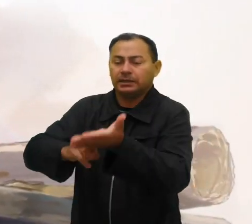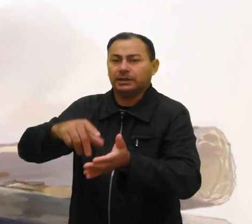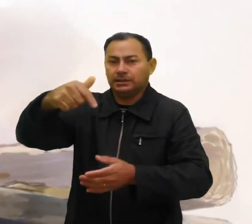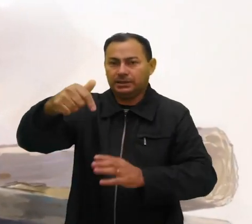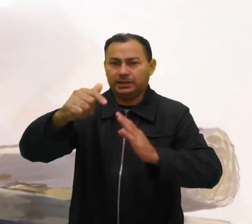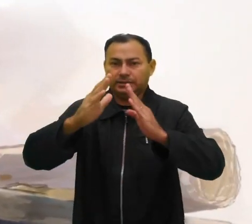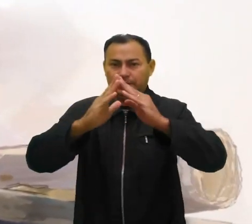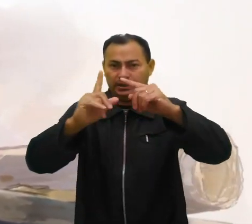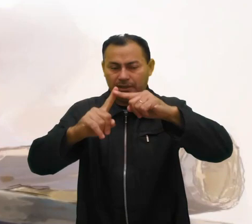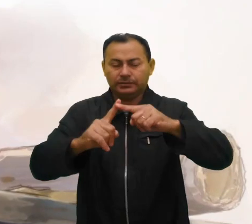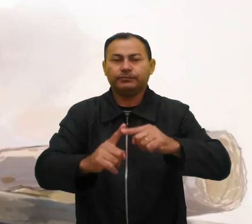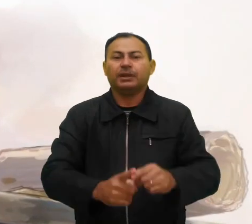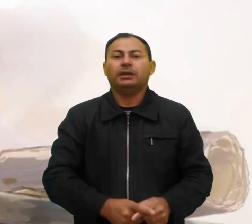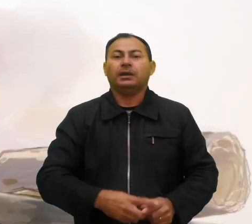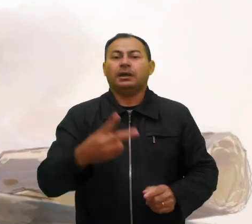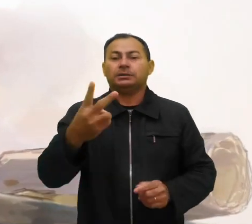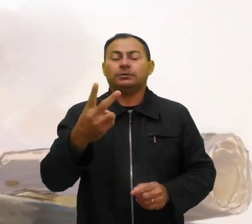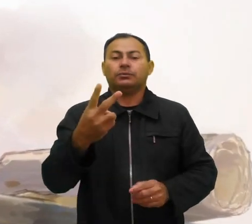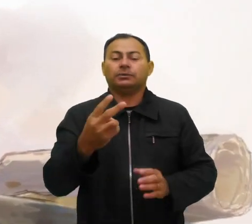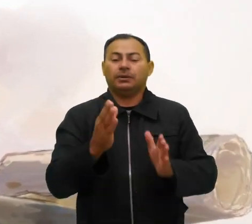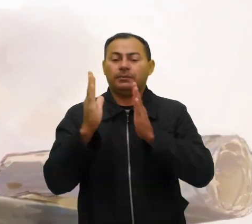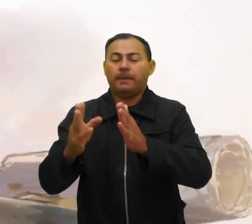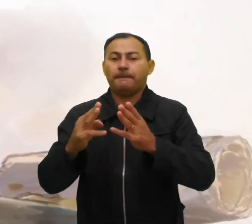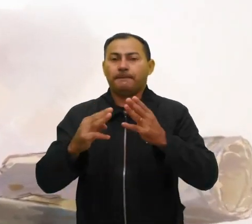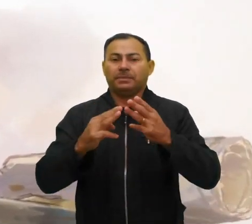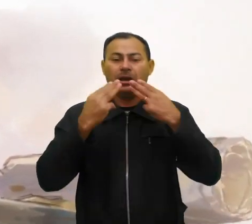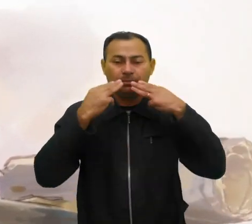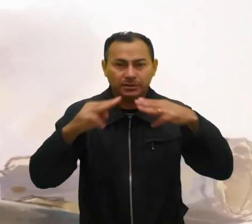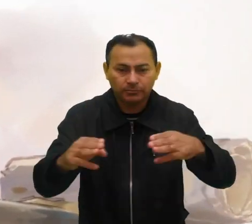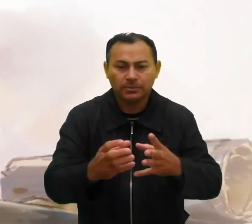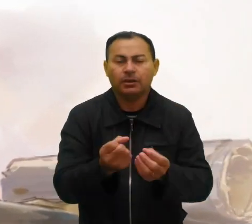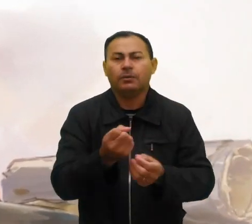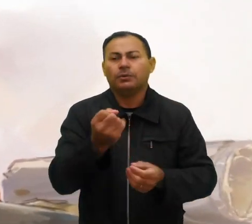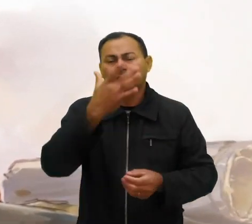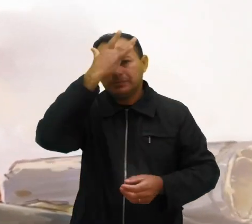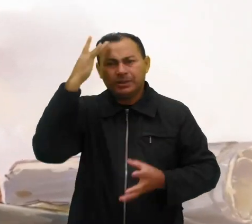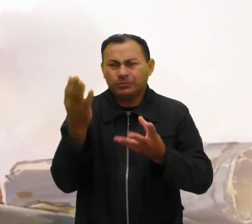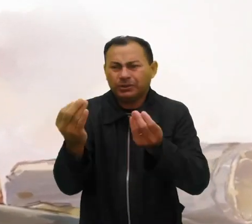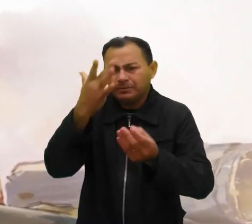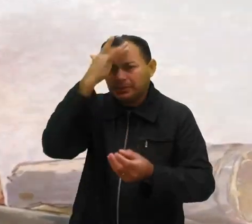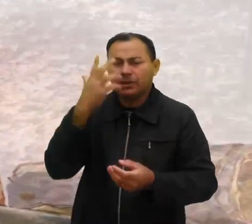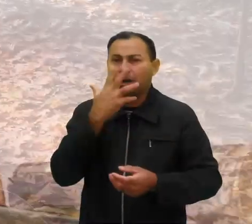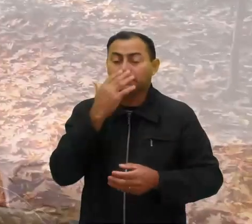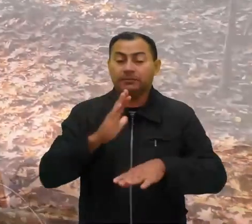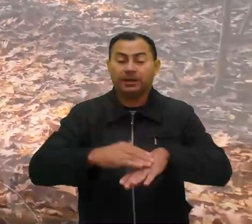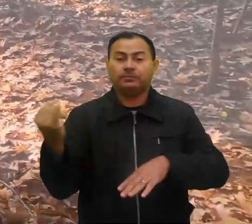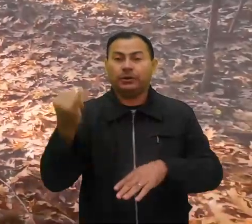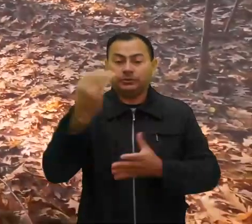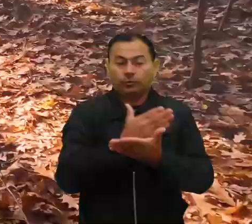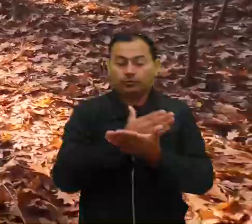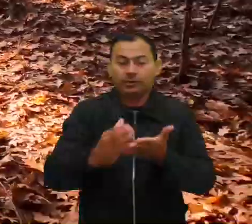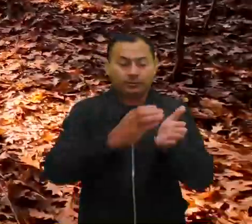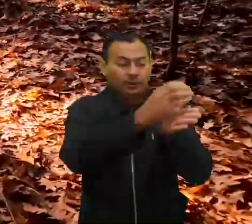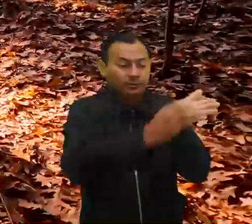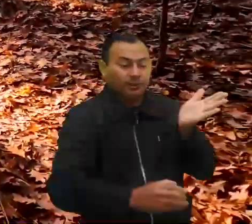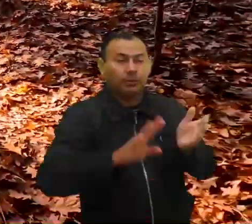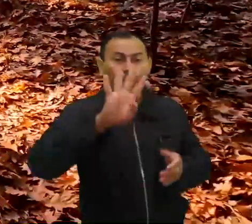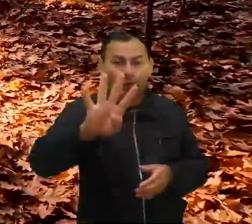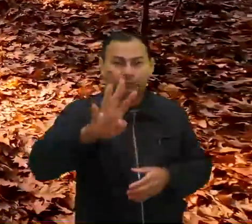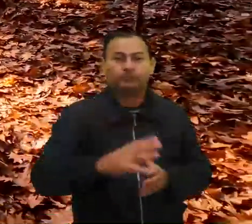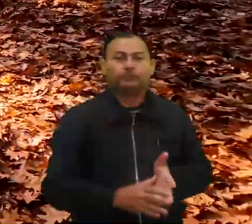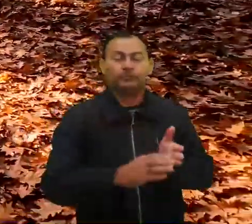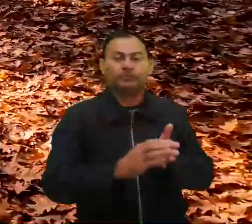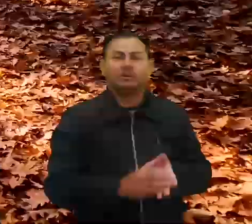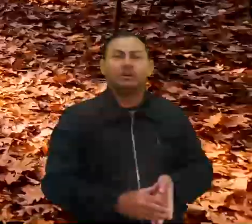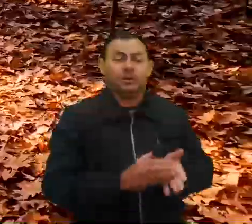ele conclui a segunda parte de sua missão. Para muitos, a parte mais importante desta missão começa no capítulo 4.